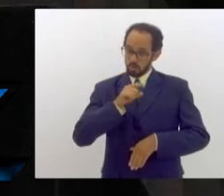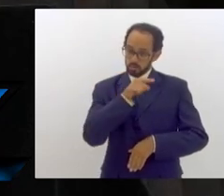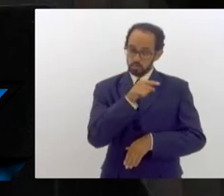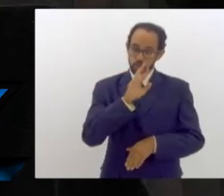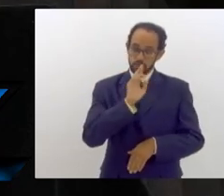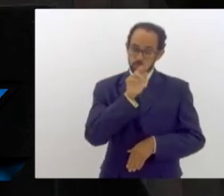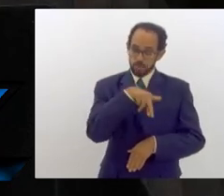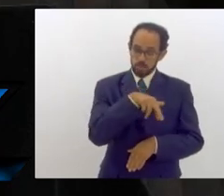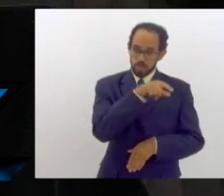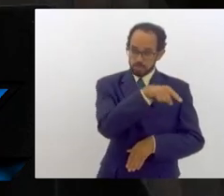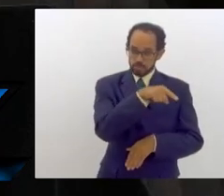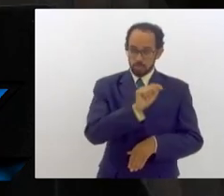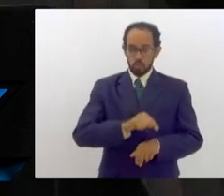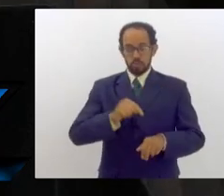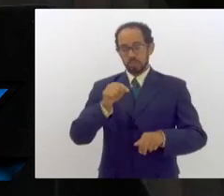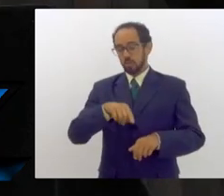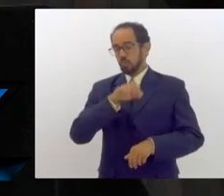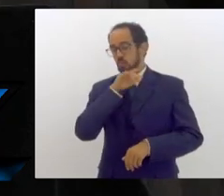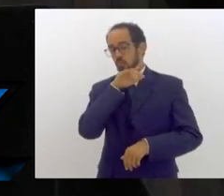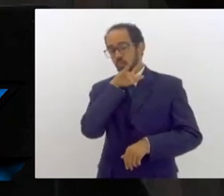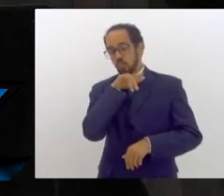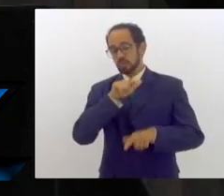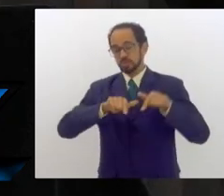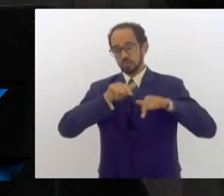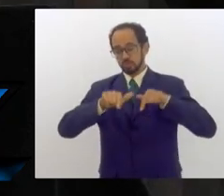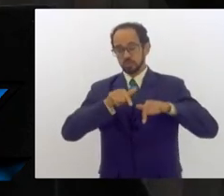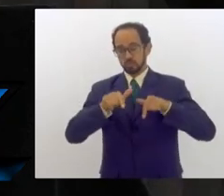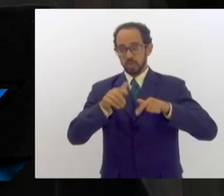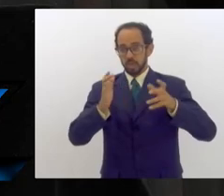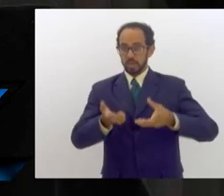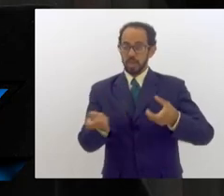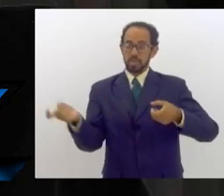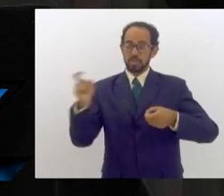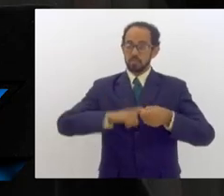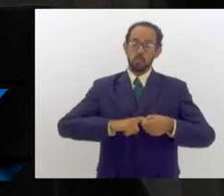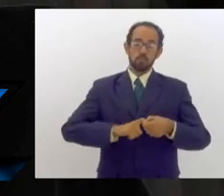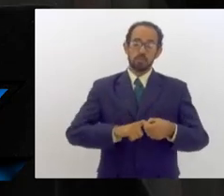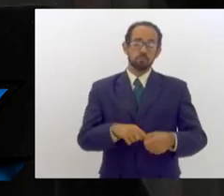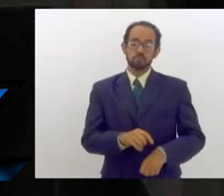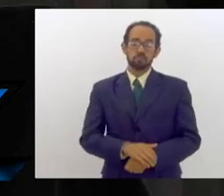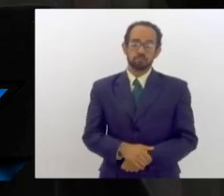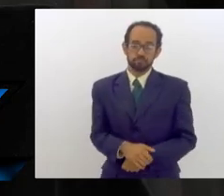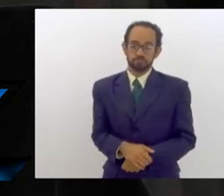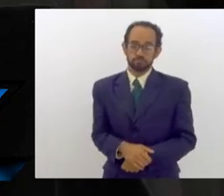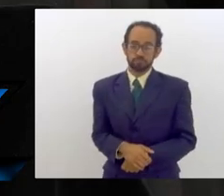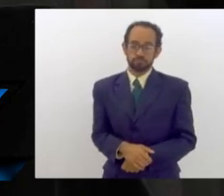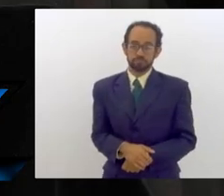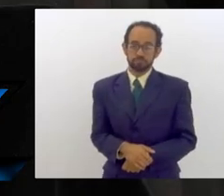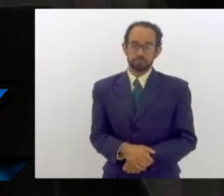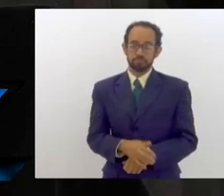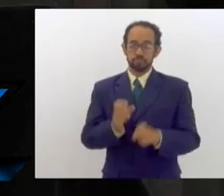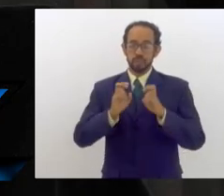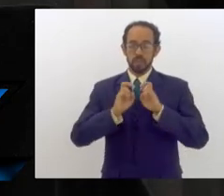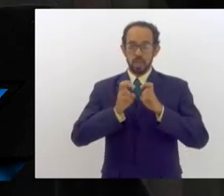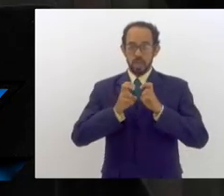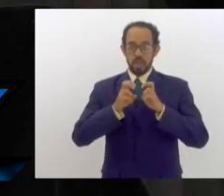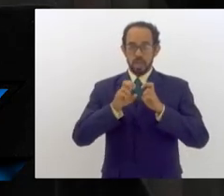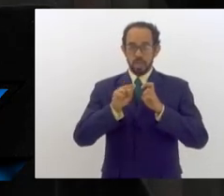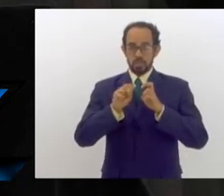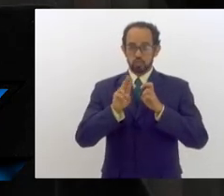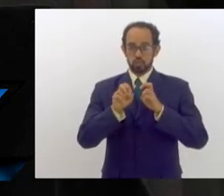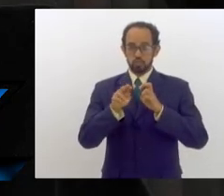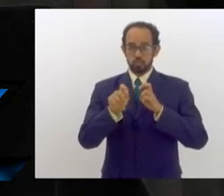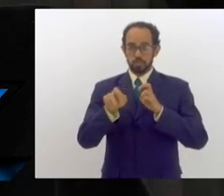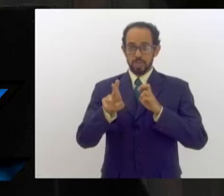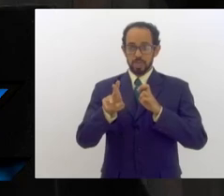prestam péssimo serviço ela quer entregar a SuperVia tá